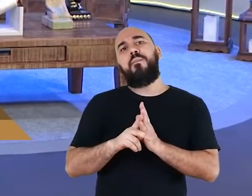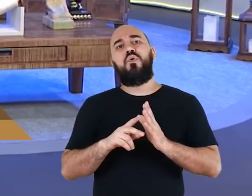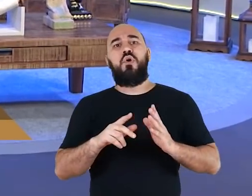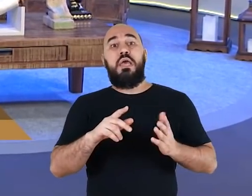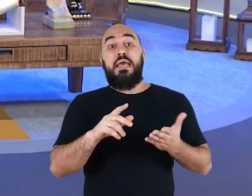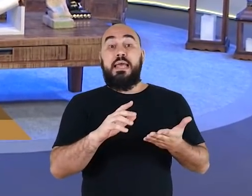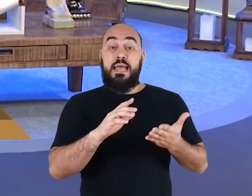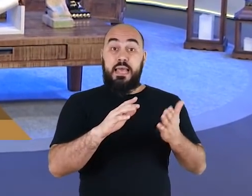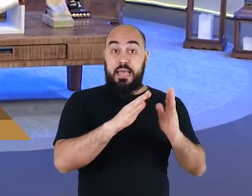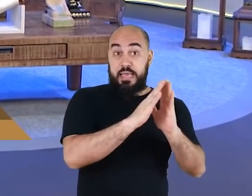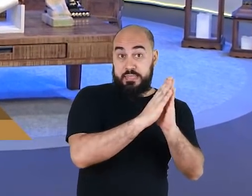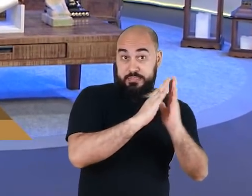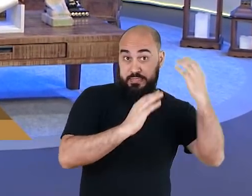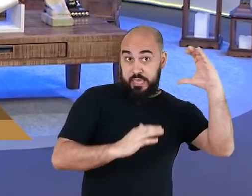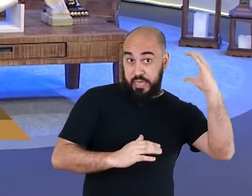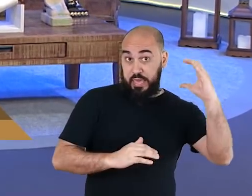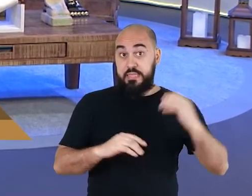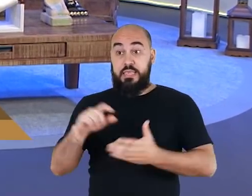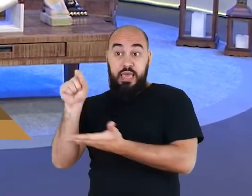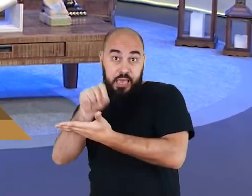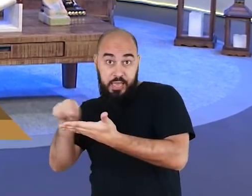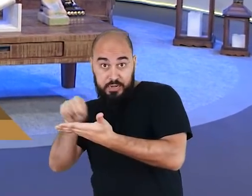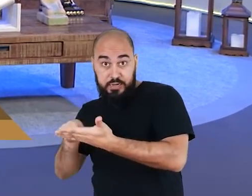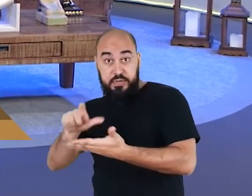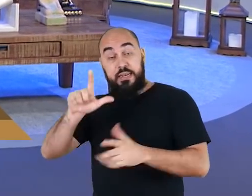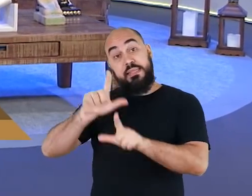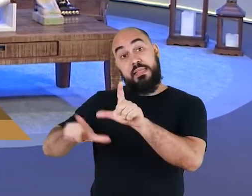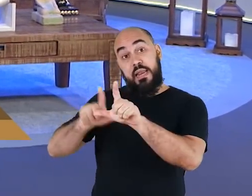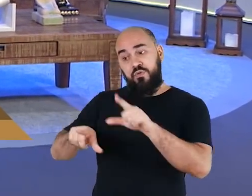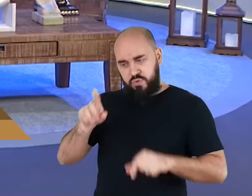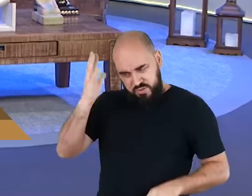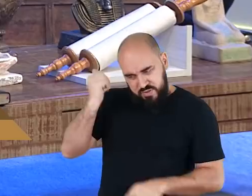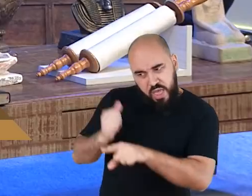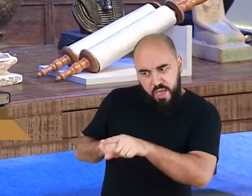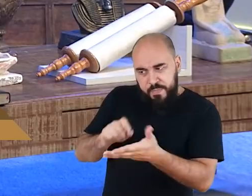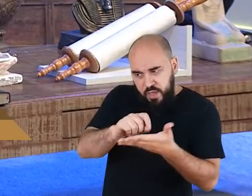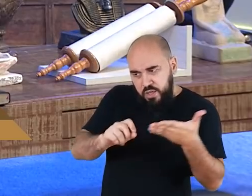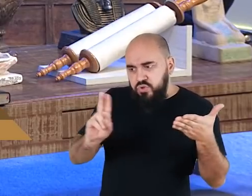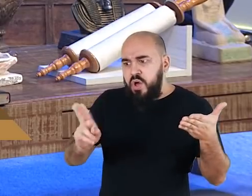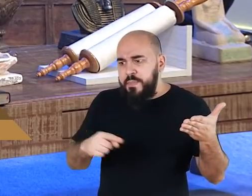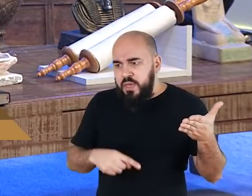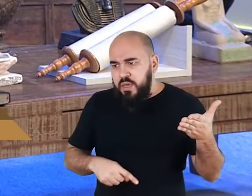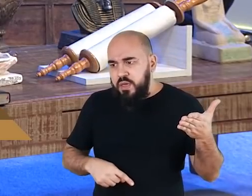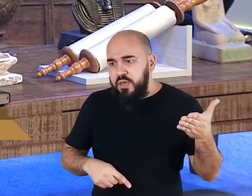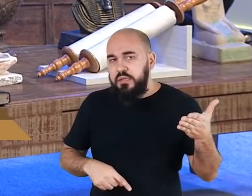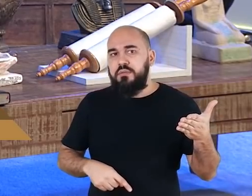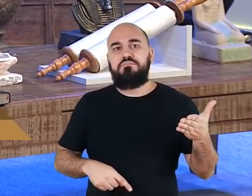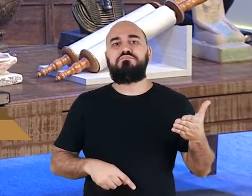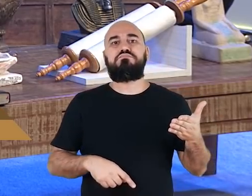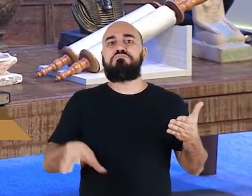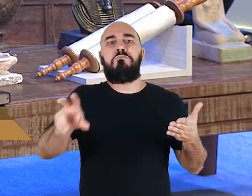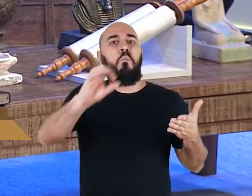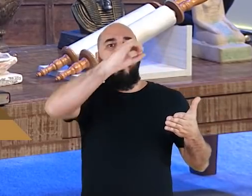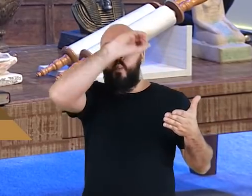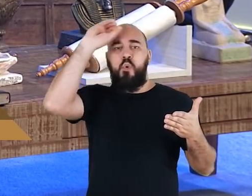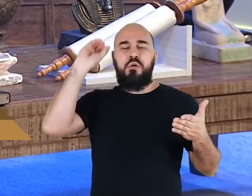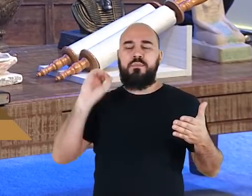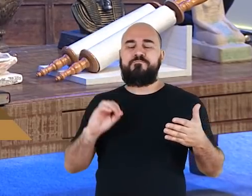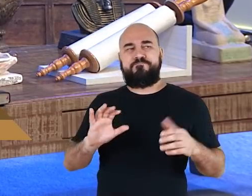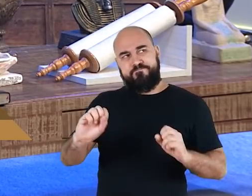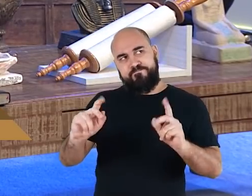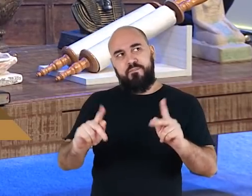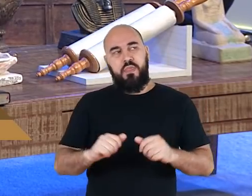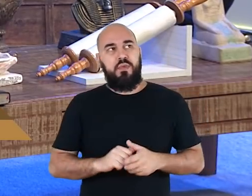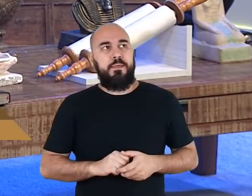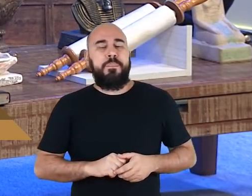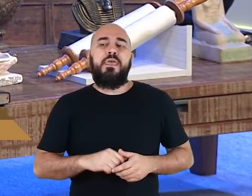últimos ganhadores? Ninguém soube dizer. Então, continuou o professor, saberiam me dizer pelo menos o nome